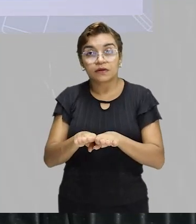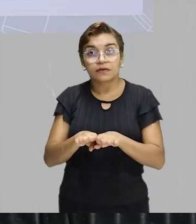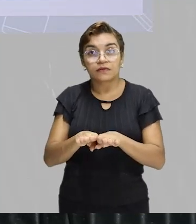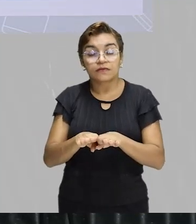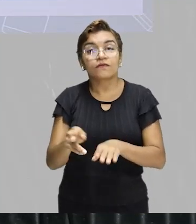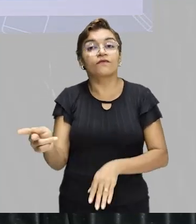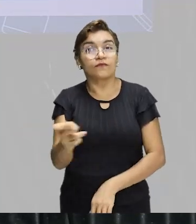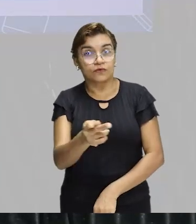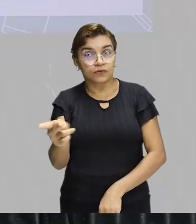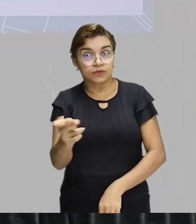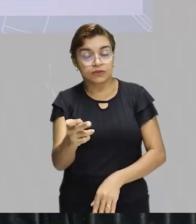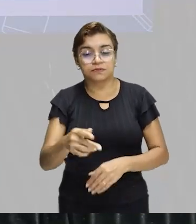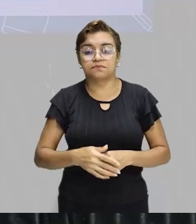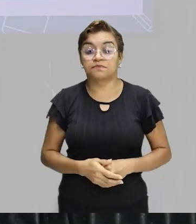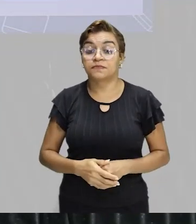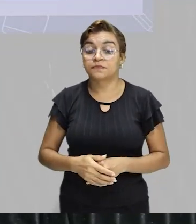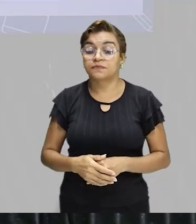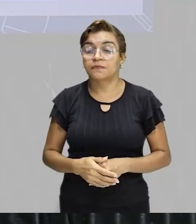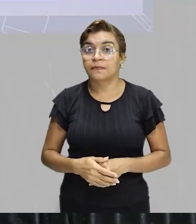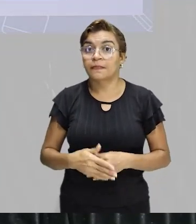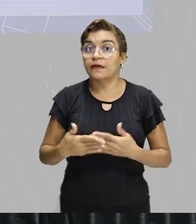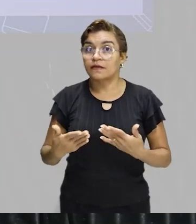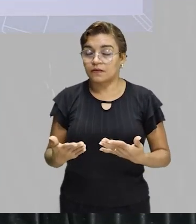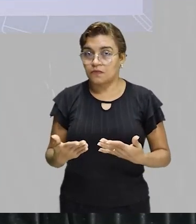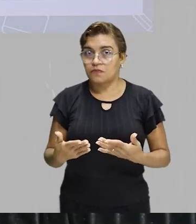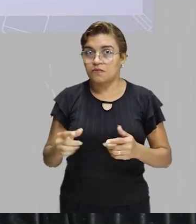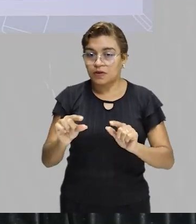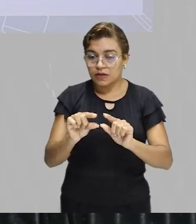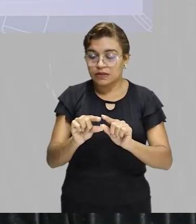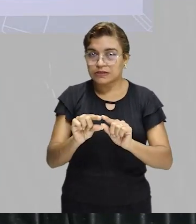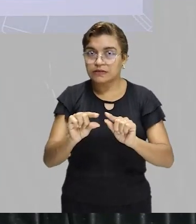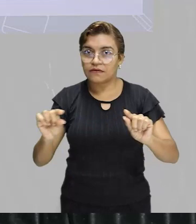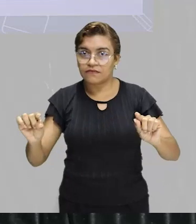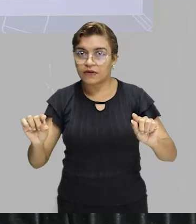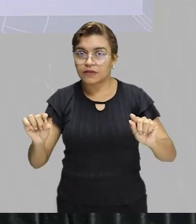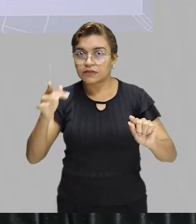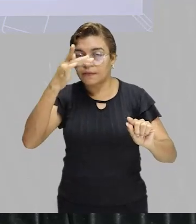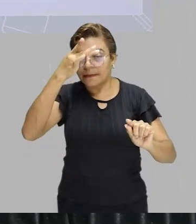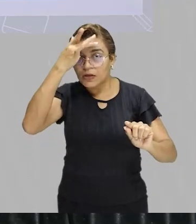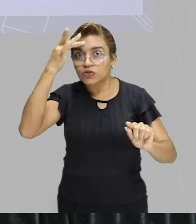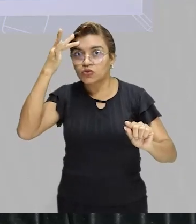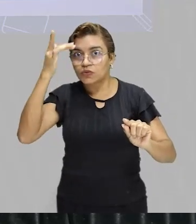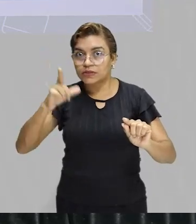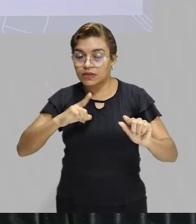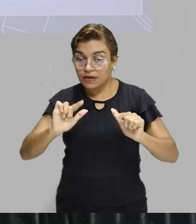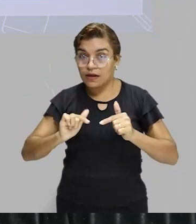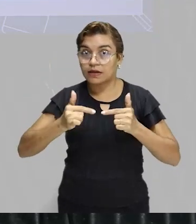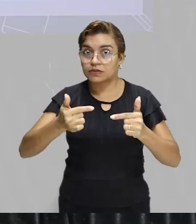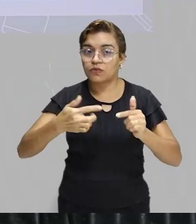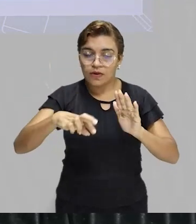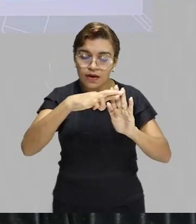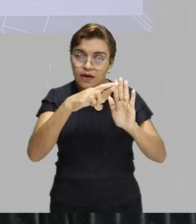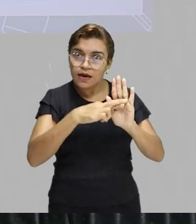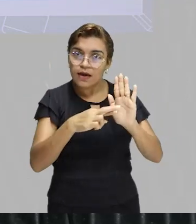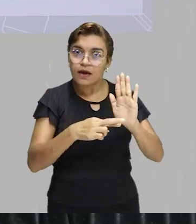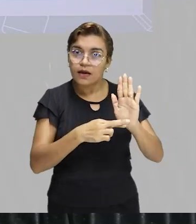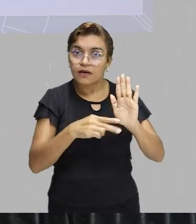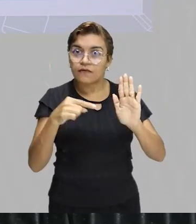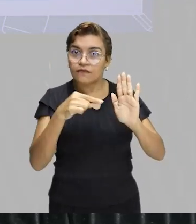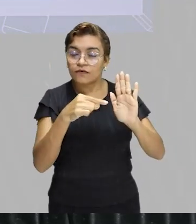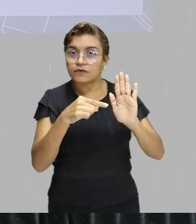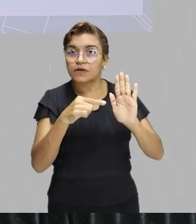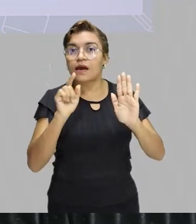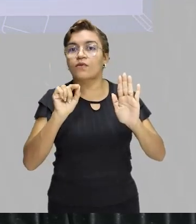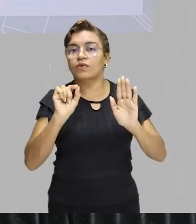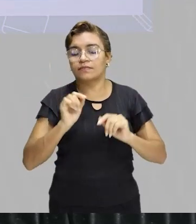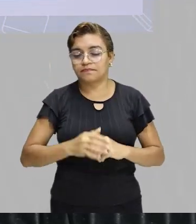vocês. Nesses casos, quando essas pessoas praticam a ação, a regrinha ou padrão que você segue para conjugar o verbo